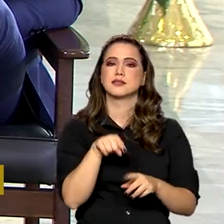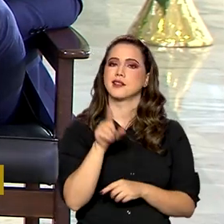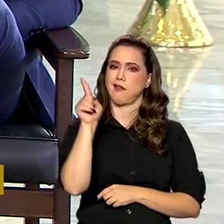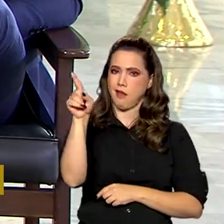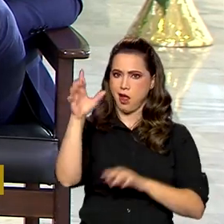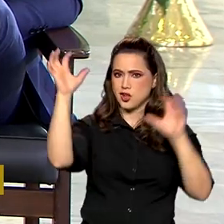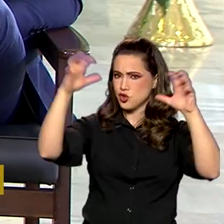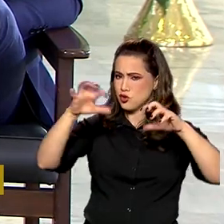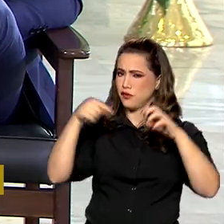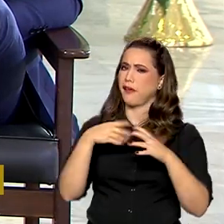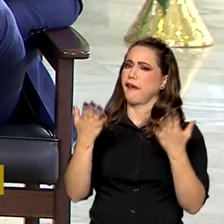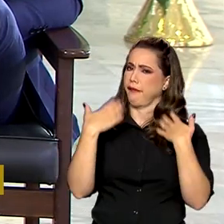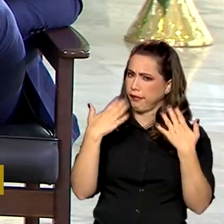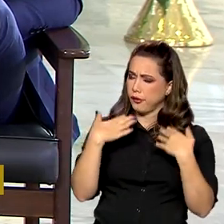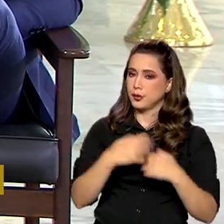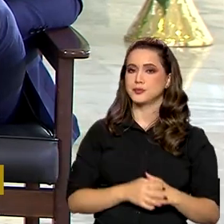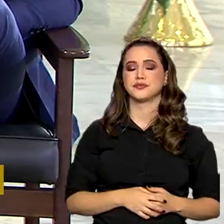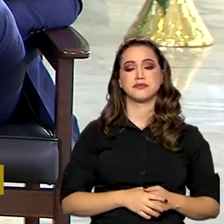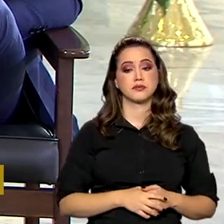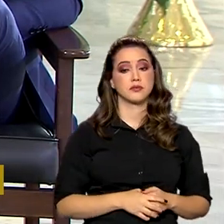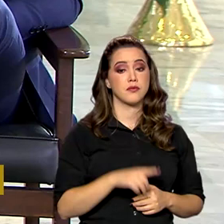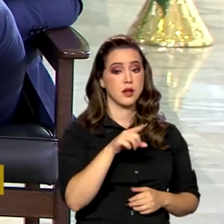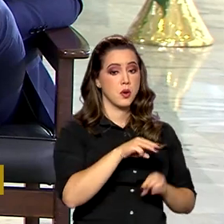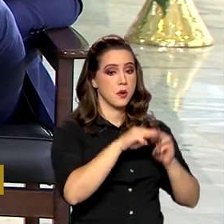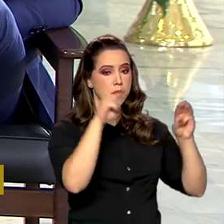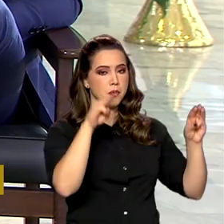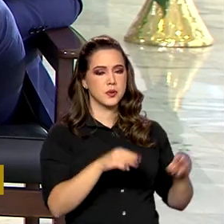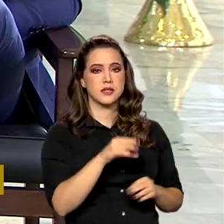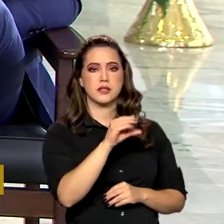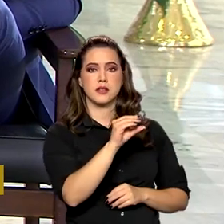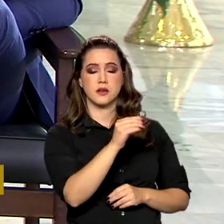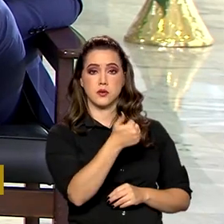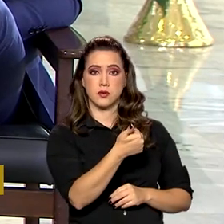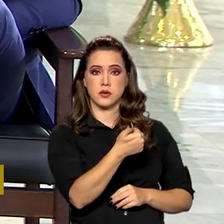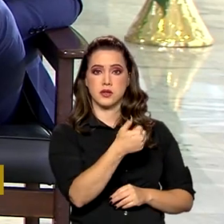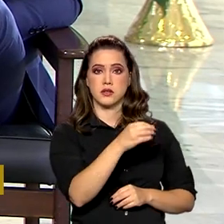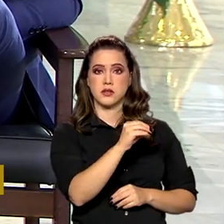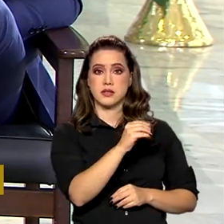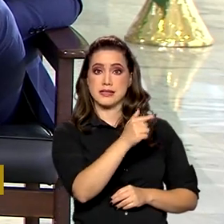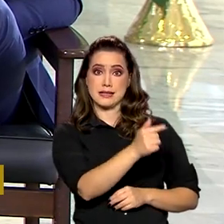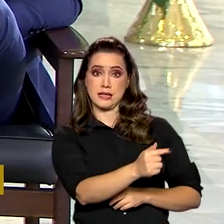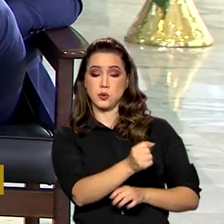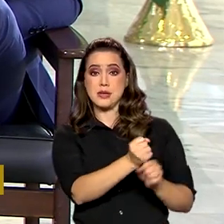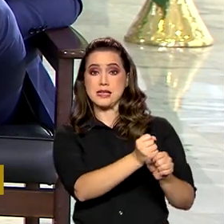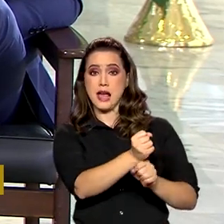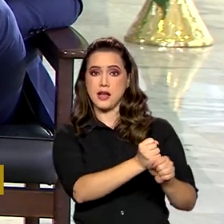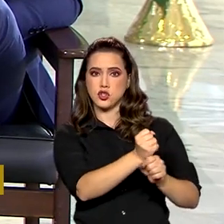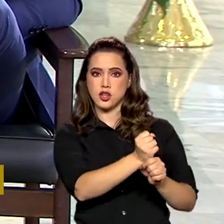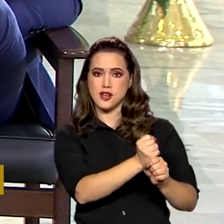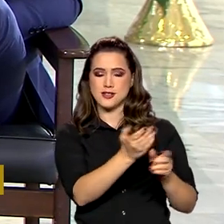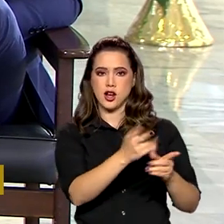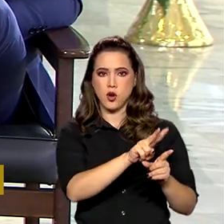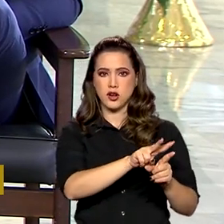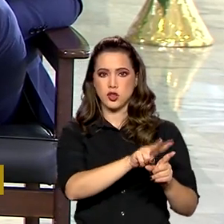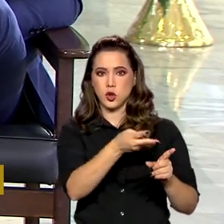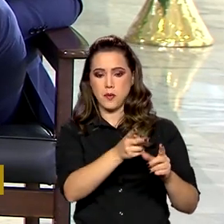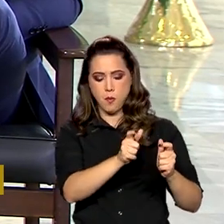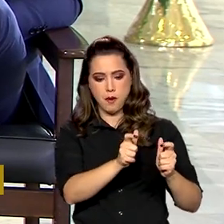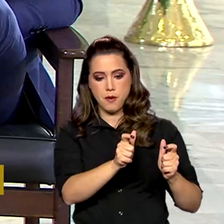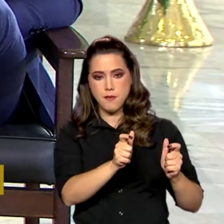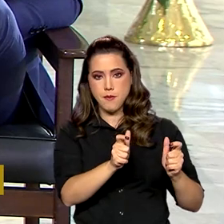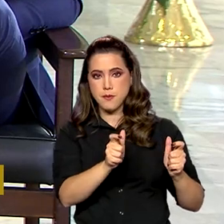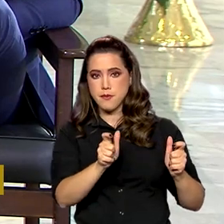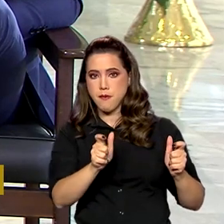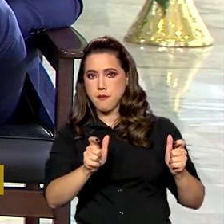ali, 127 anos, né, o Dimas falado, agora ampliado, ele dobrou de tamanho. Vamos ver se a gente consegue voltar a falar com